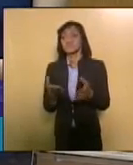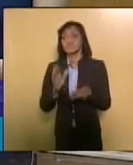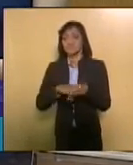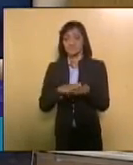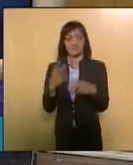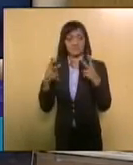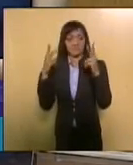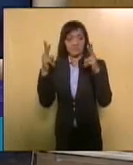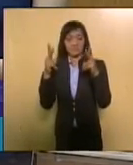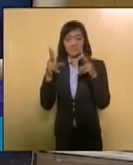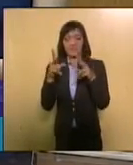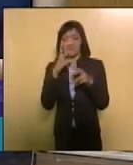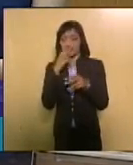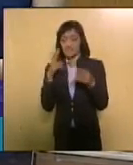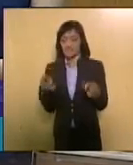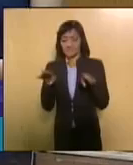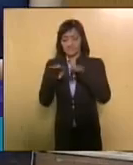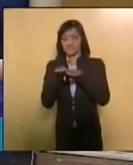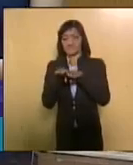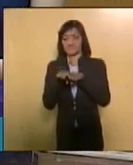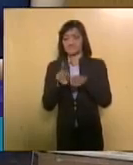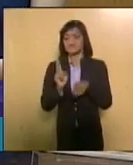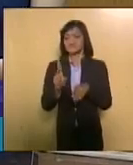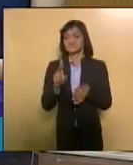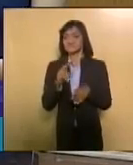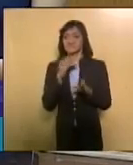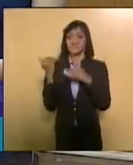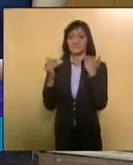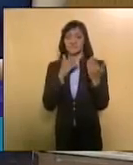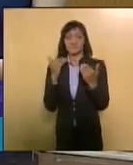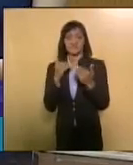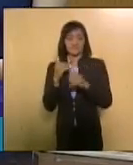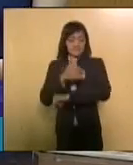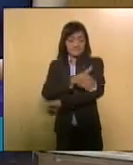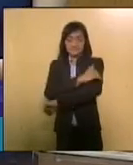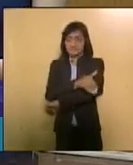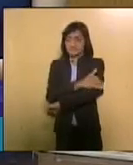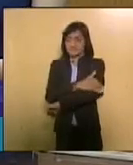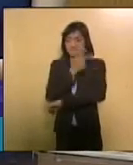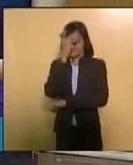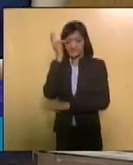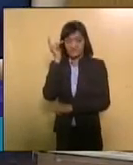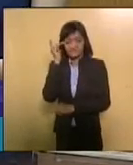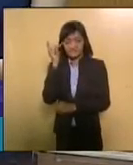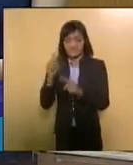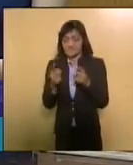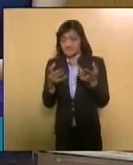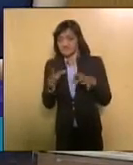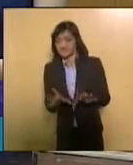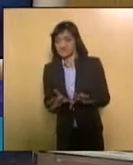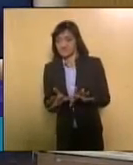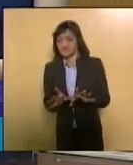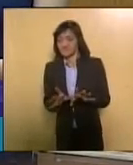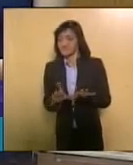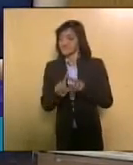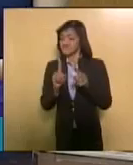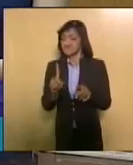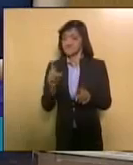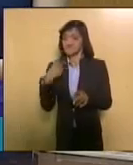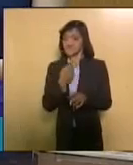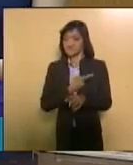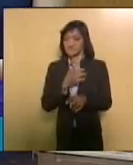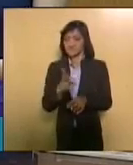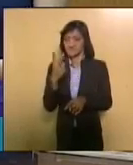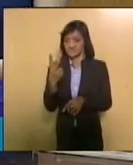no máximo empate sempre tem uma tragédia na esquina então realmente os governantes querem distância dessa agenda mas quando nós tivemos